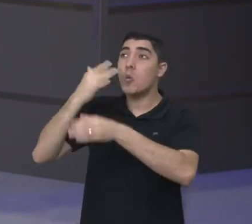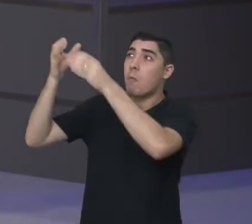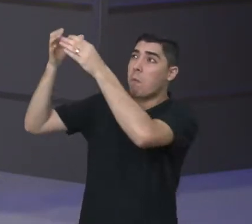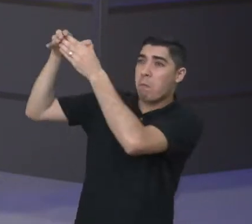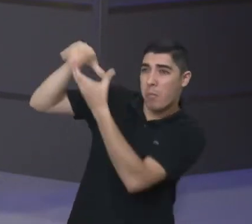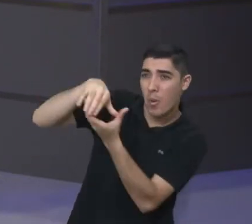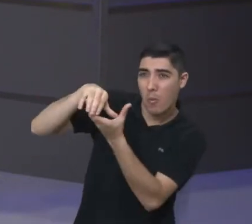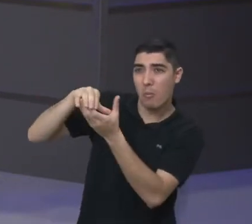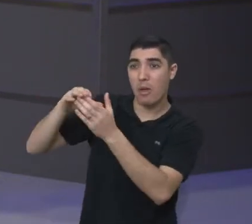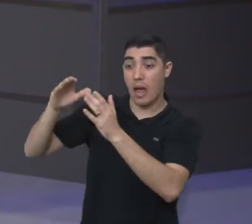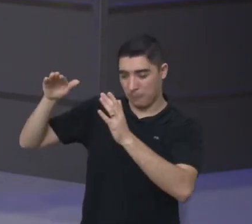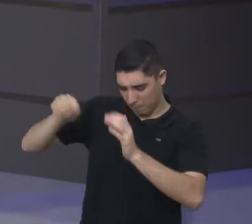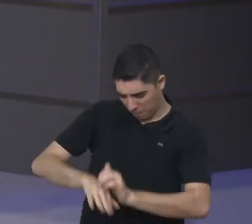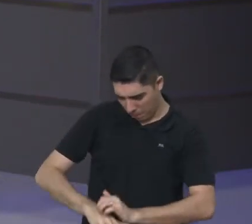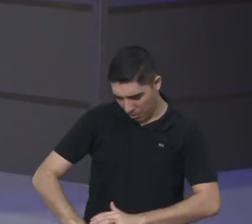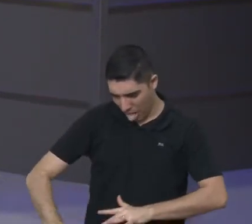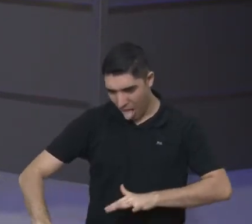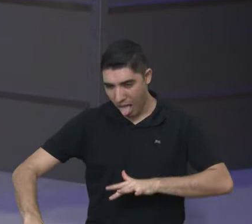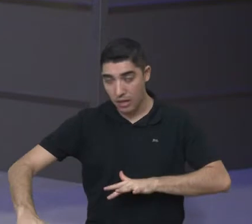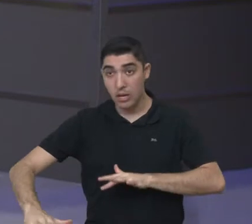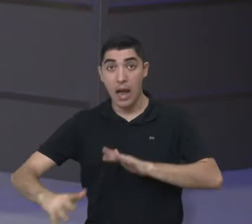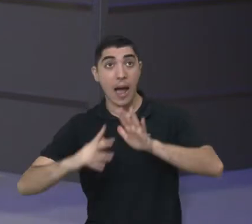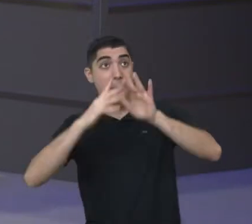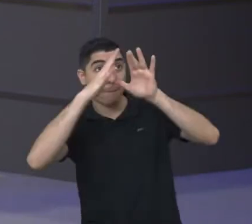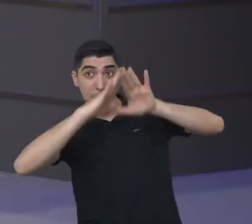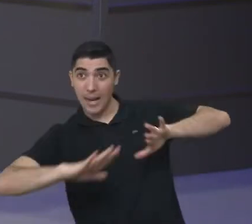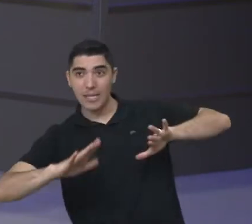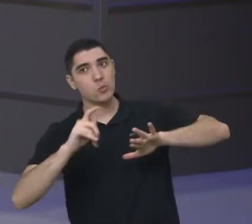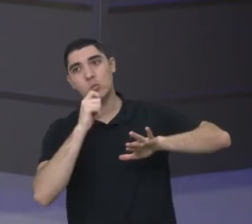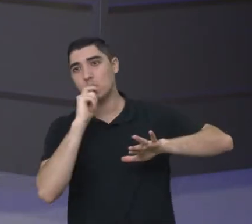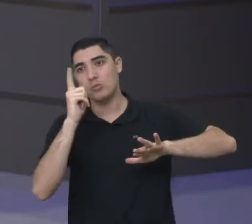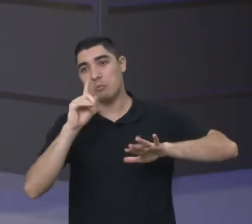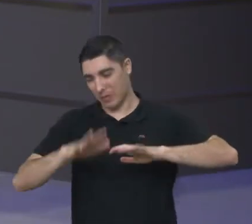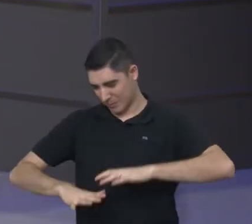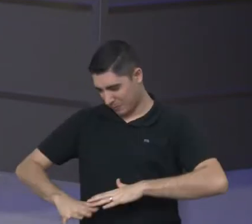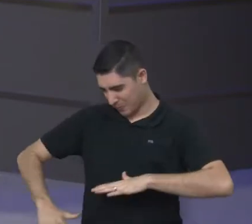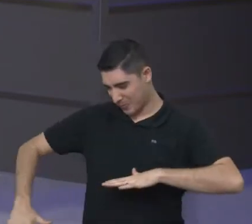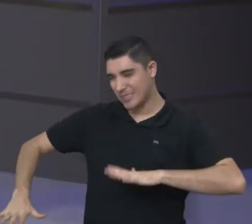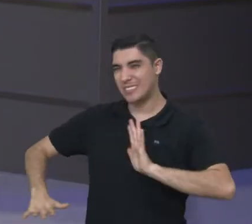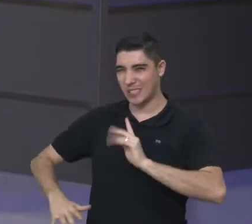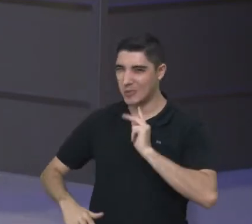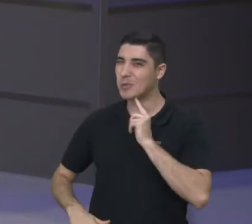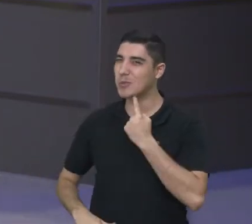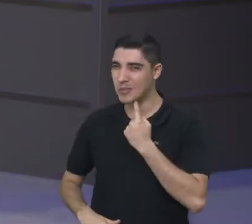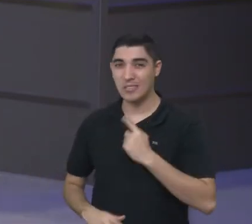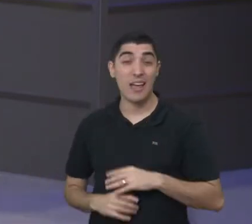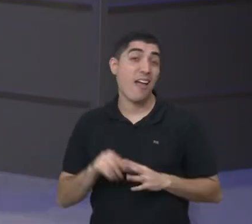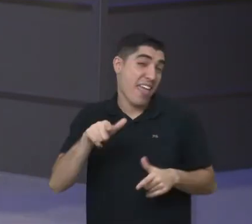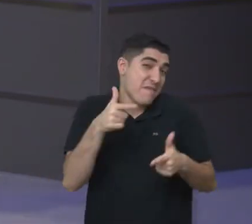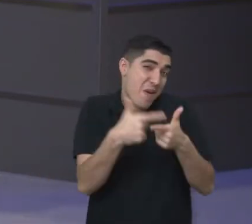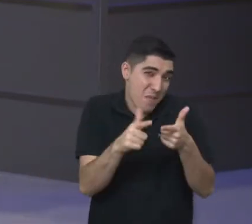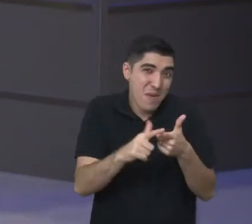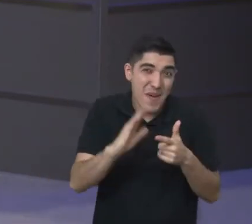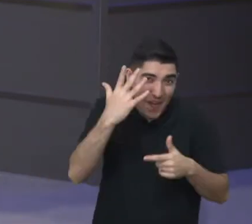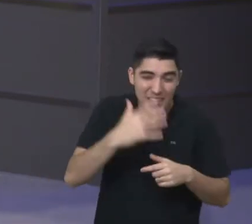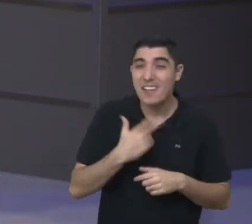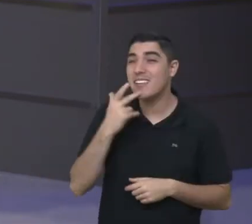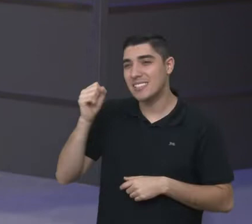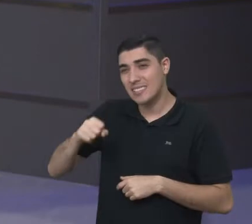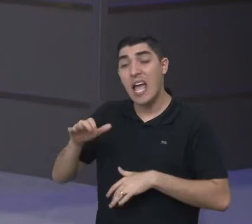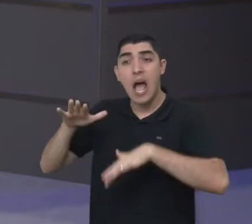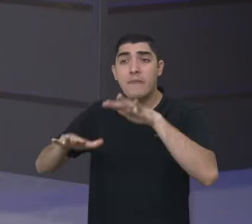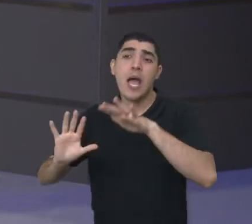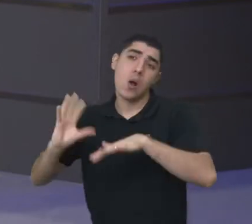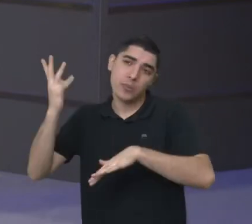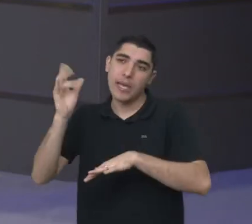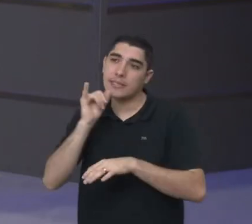chão. Mas não sujou a parede, mas sujou o comércio todo. Perrengues, né? Perrengues. Mas às vezes espirra uma